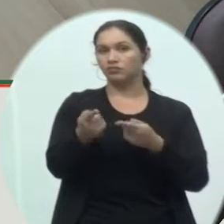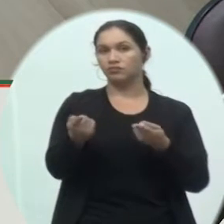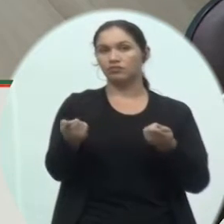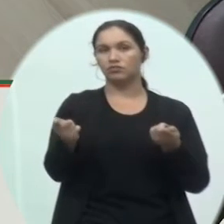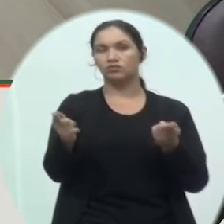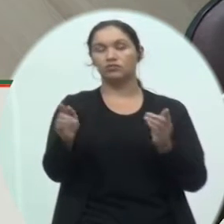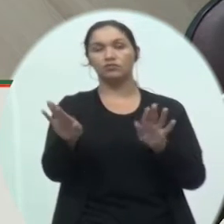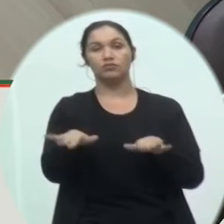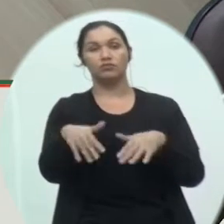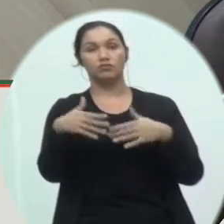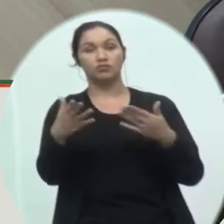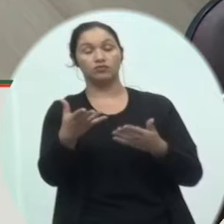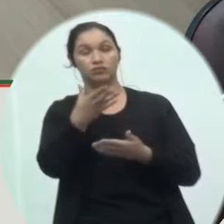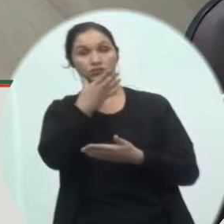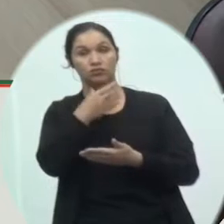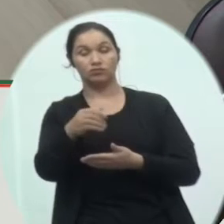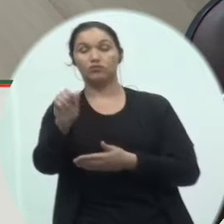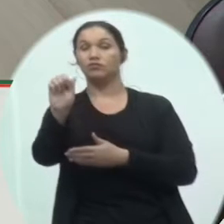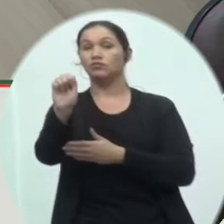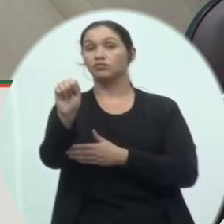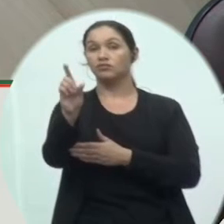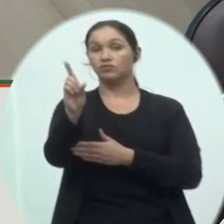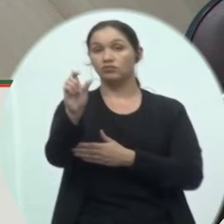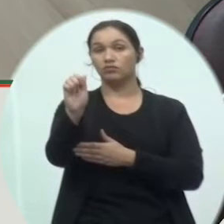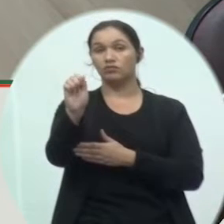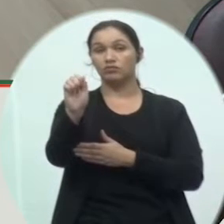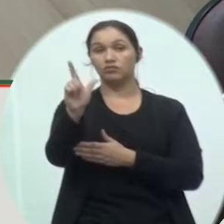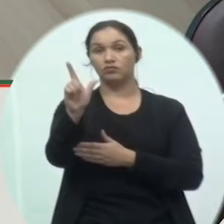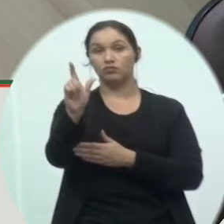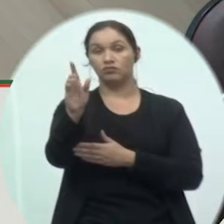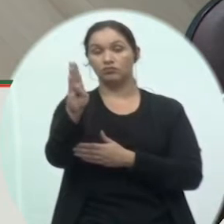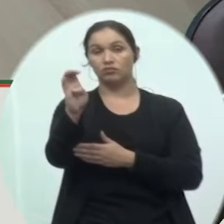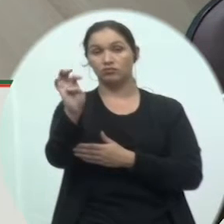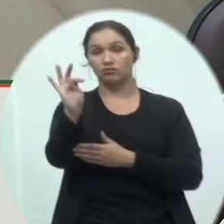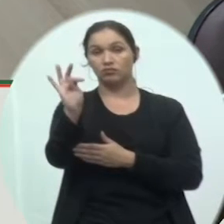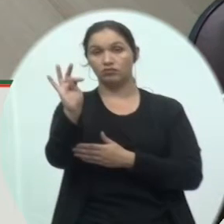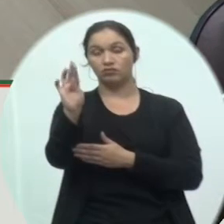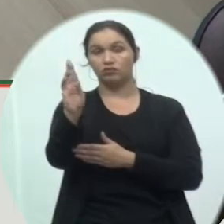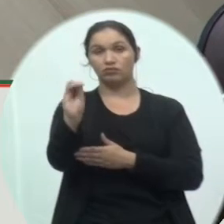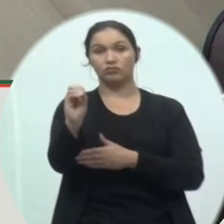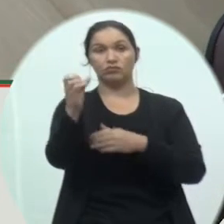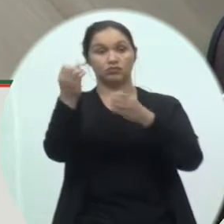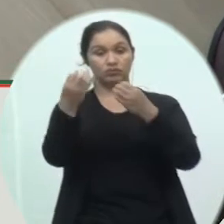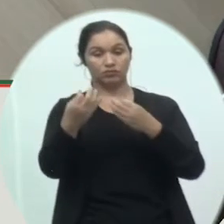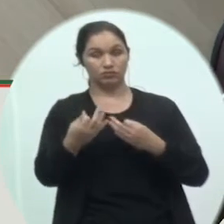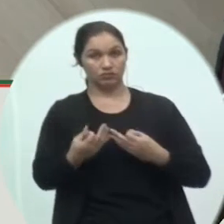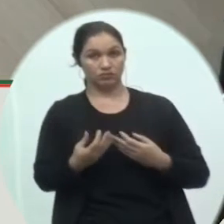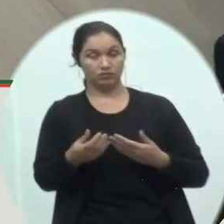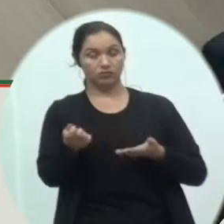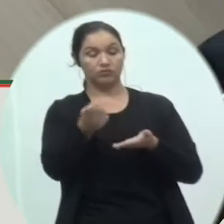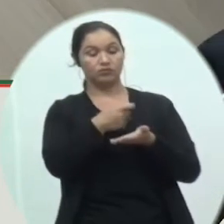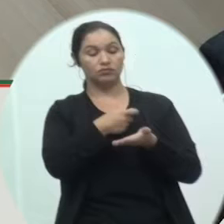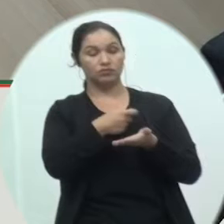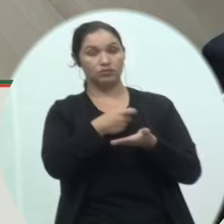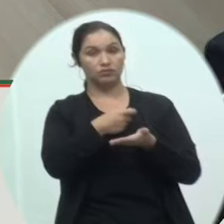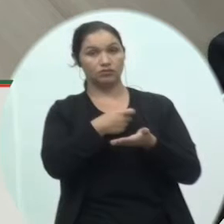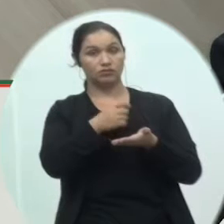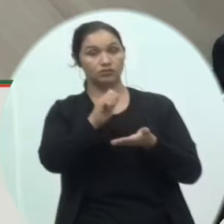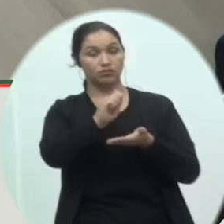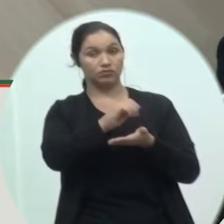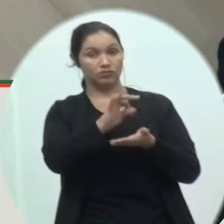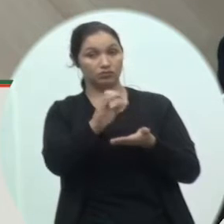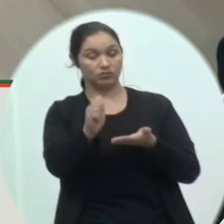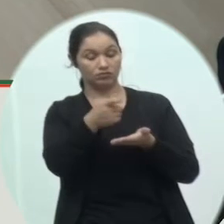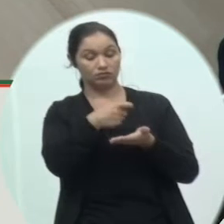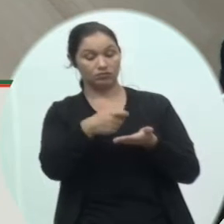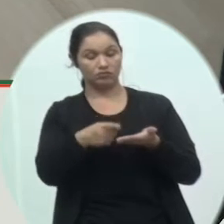senhor Adalberto Braglia um registro no teor seguinte: o primeiro culto realizou-se às 19 horas do dia